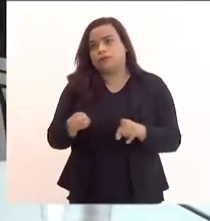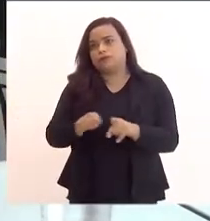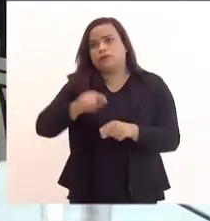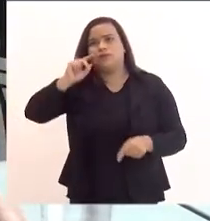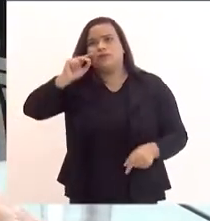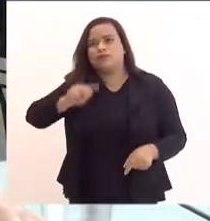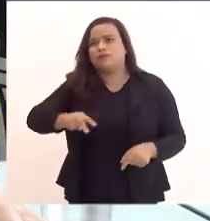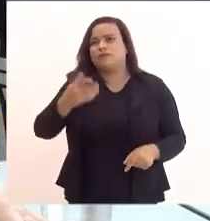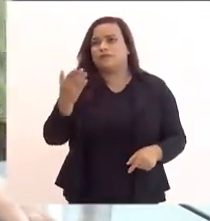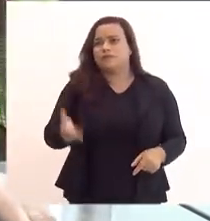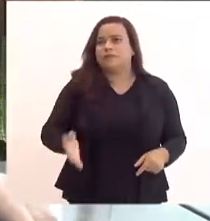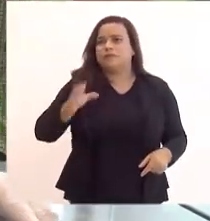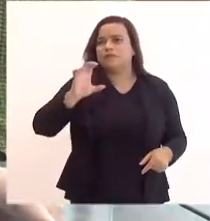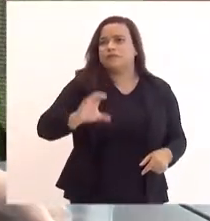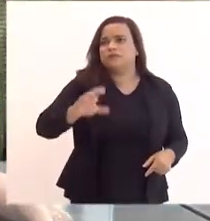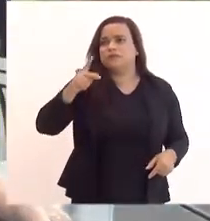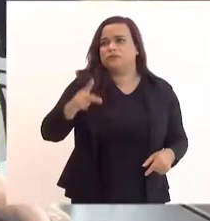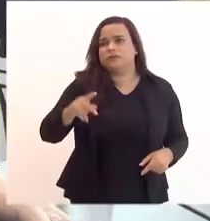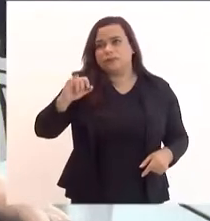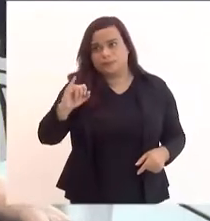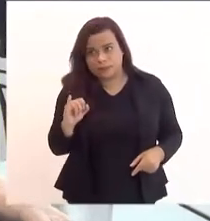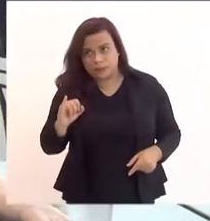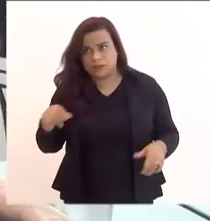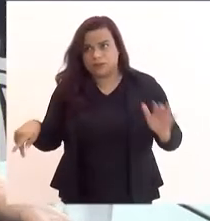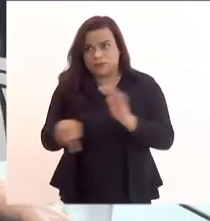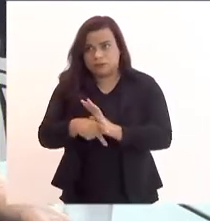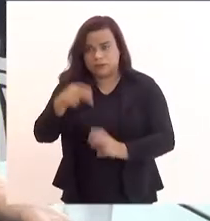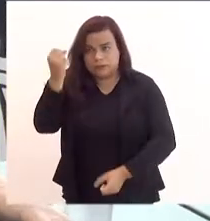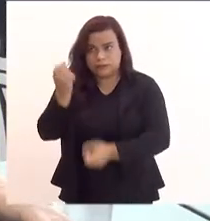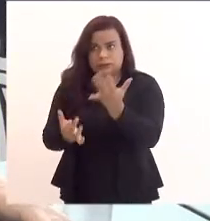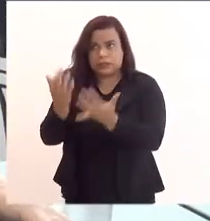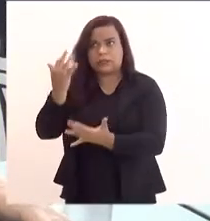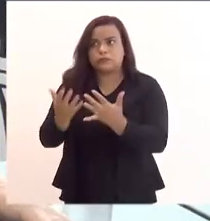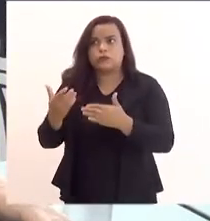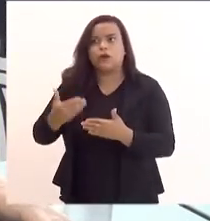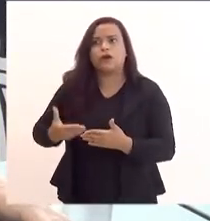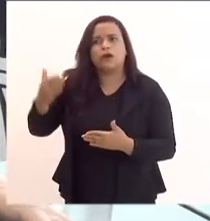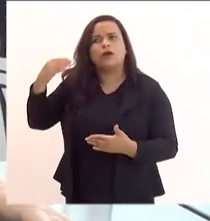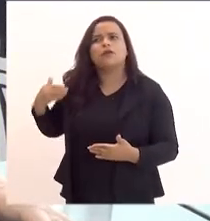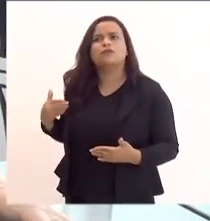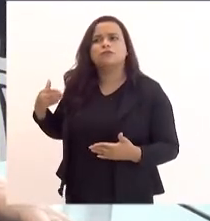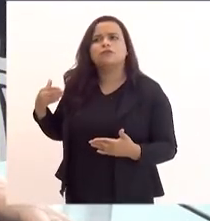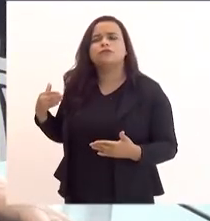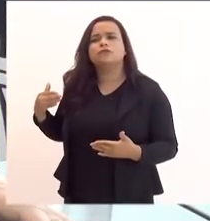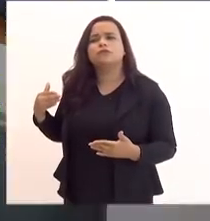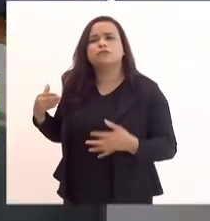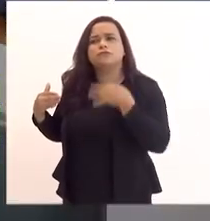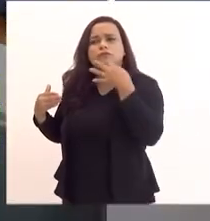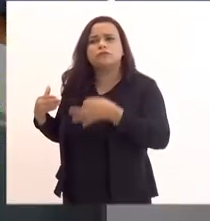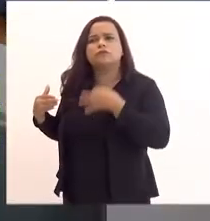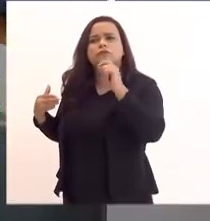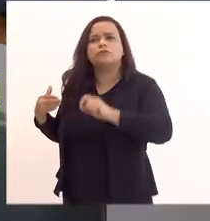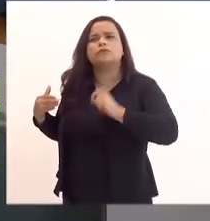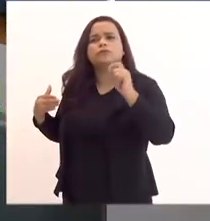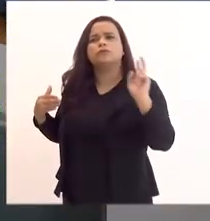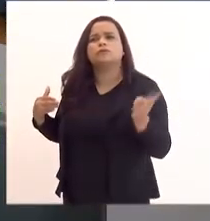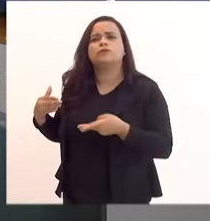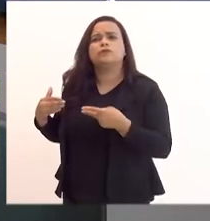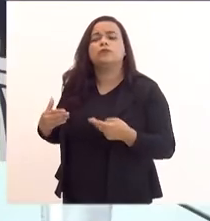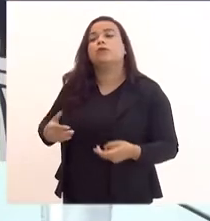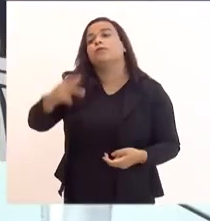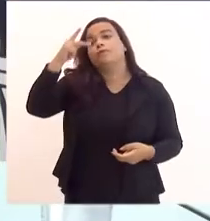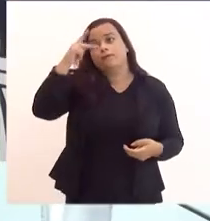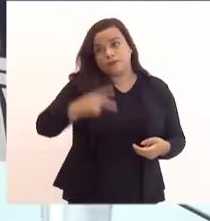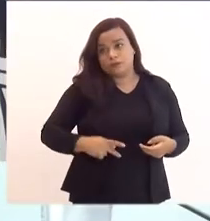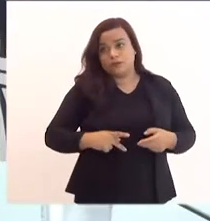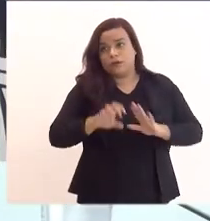CPI dos Desculpa, incêndios... Na ocasião anterior, qual foi o que aconteceu? O presidente fez